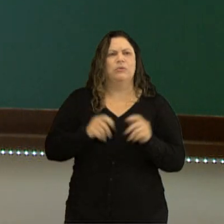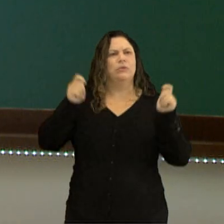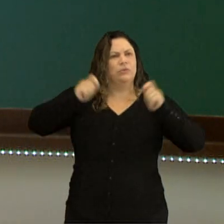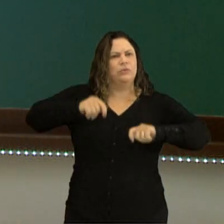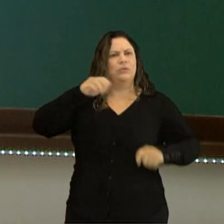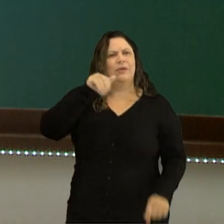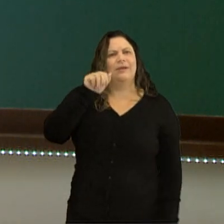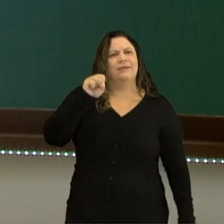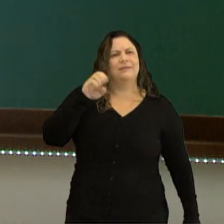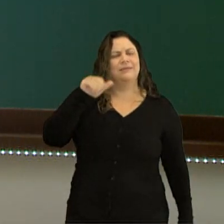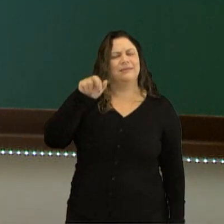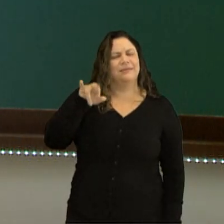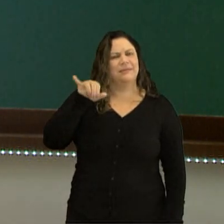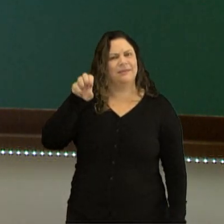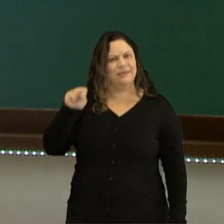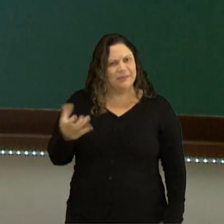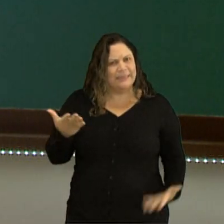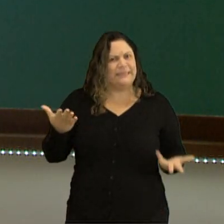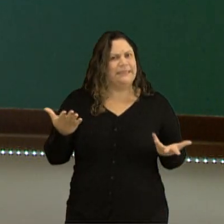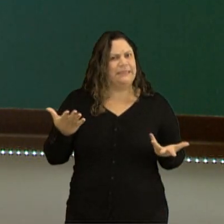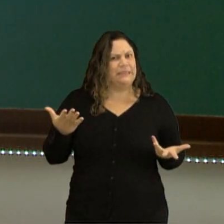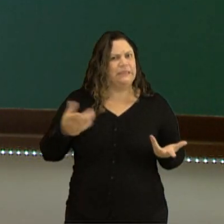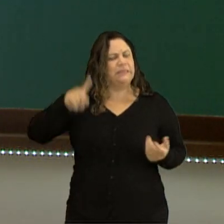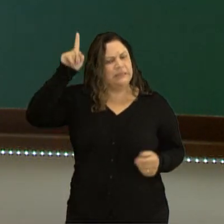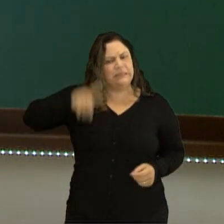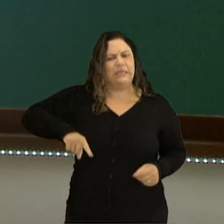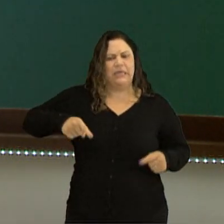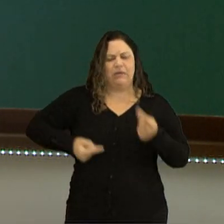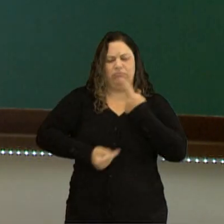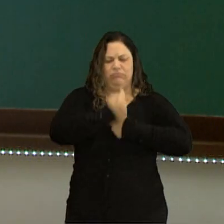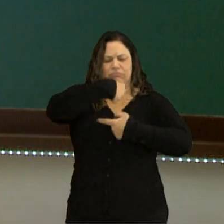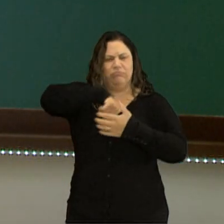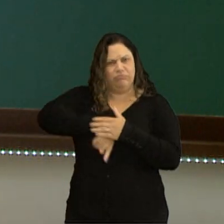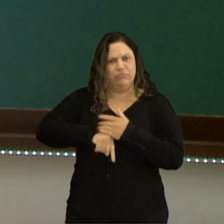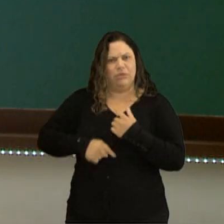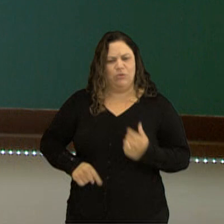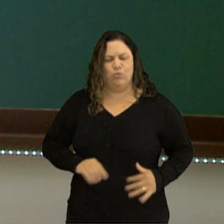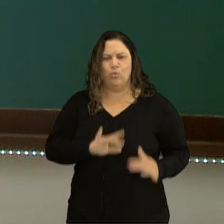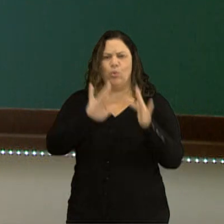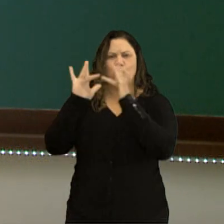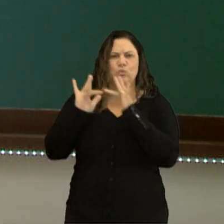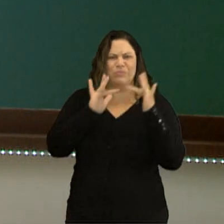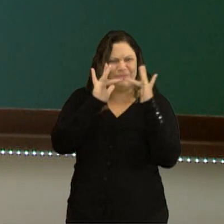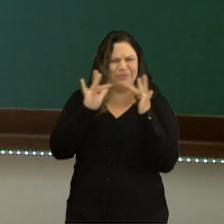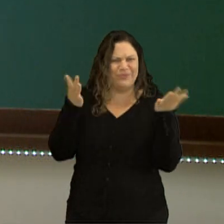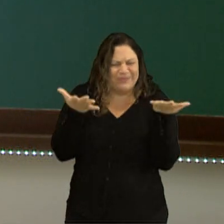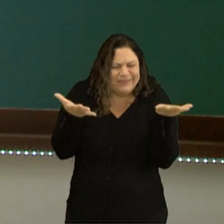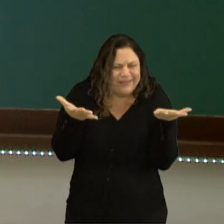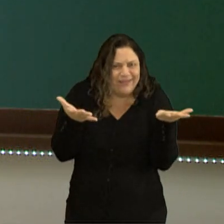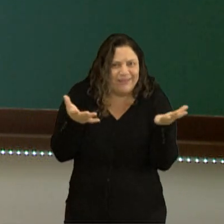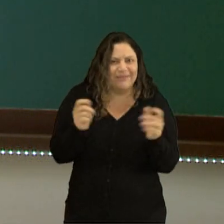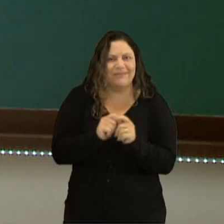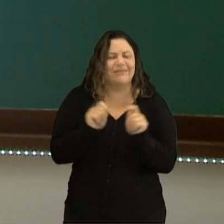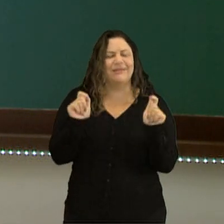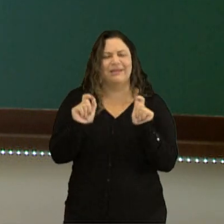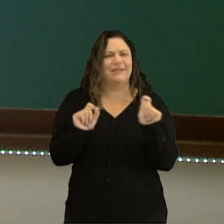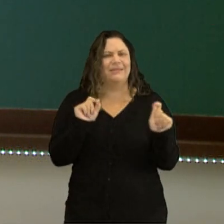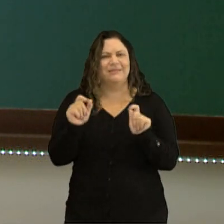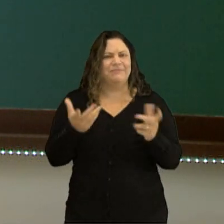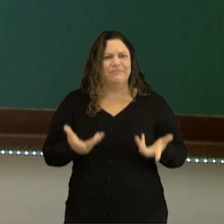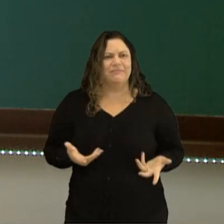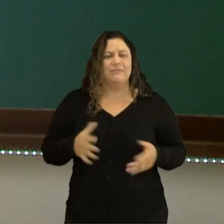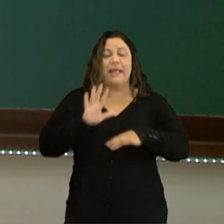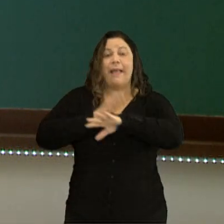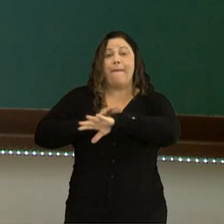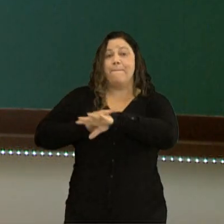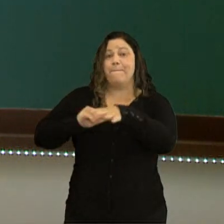platelminto, será? Ele penetra no organismo humano somente pelo contato cutâneo, através do contato ali com a pele?